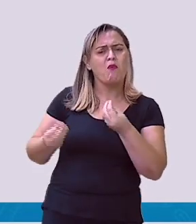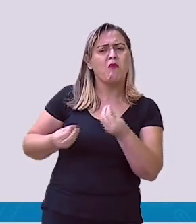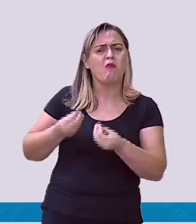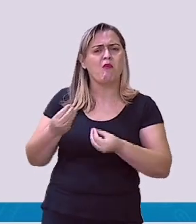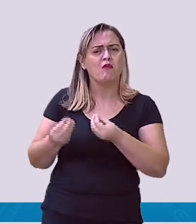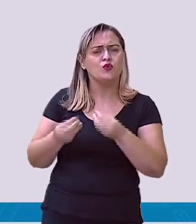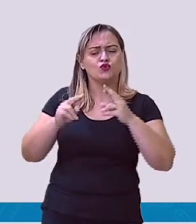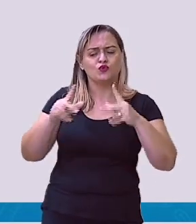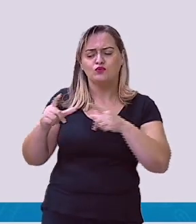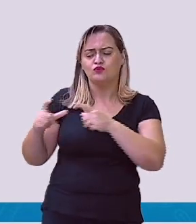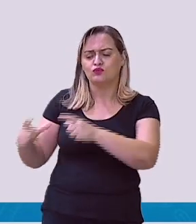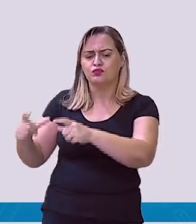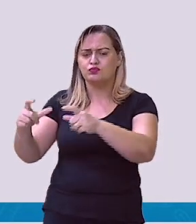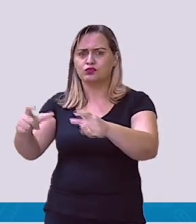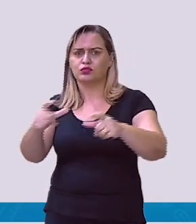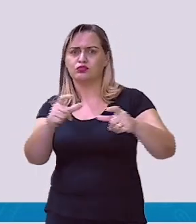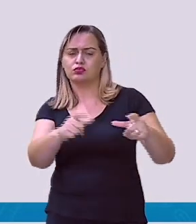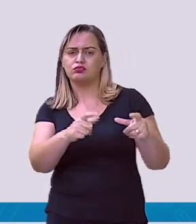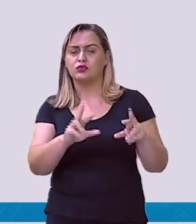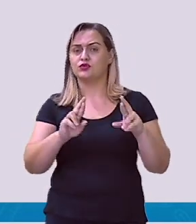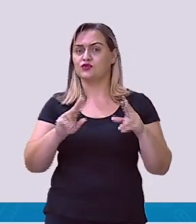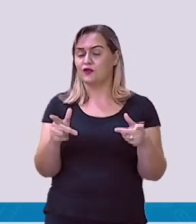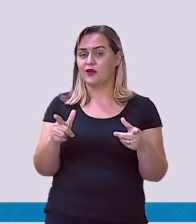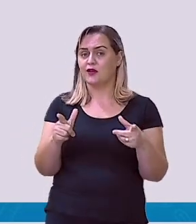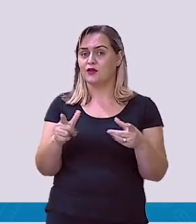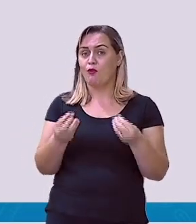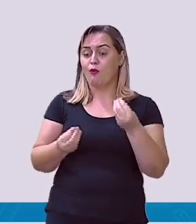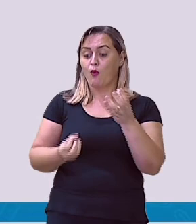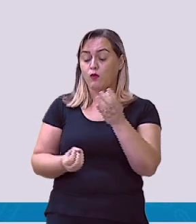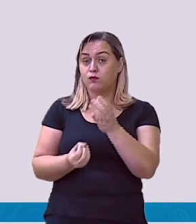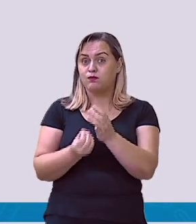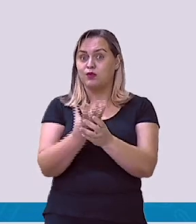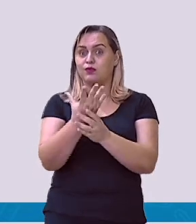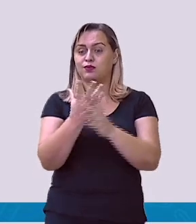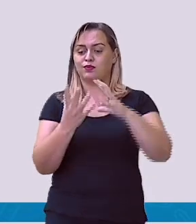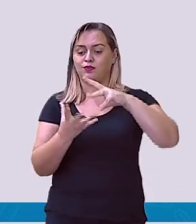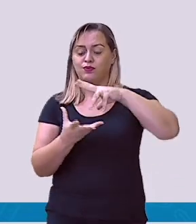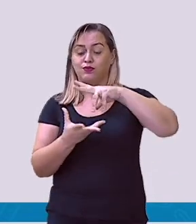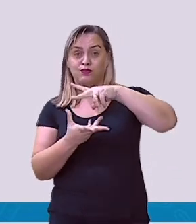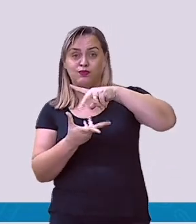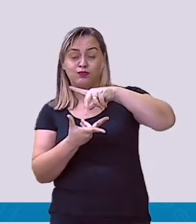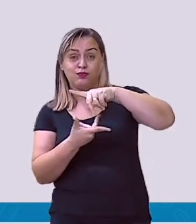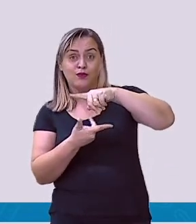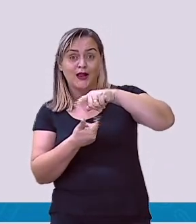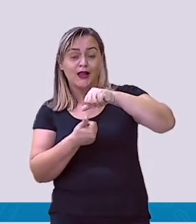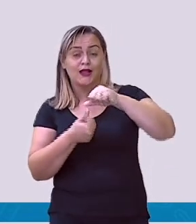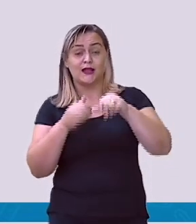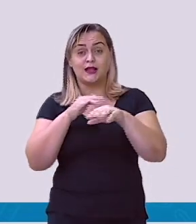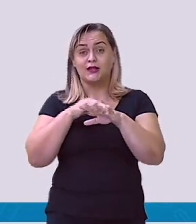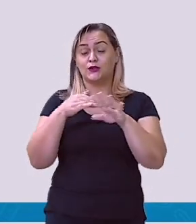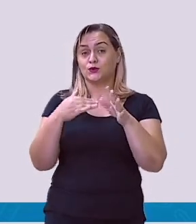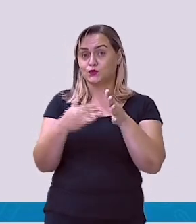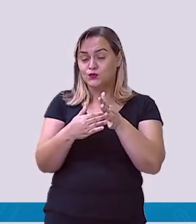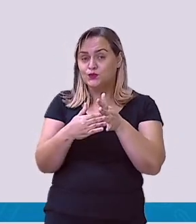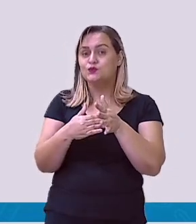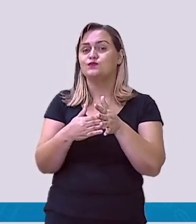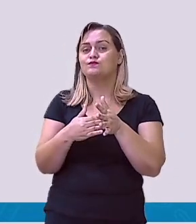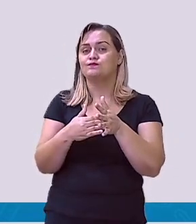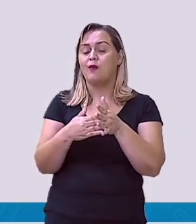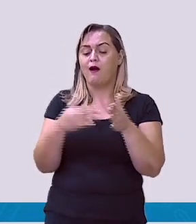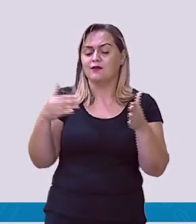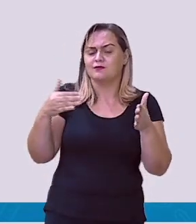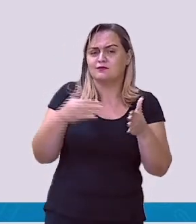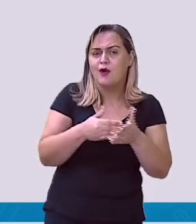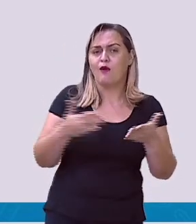essa formação do planeta Terra, que nós estudamos na aula anterior, ela ainda